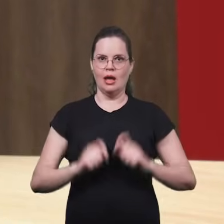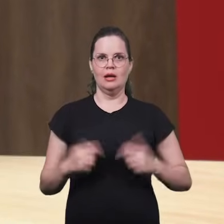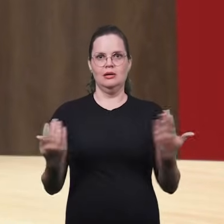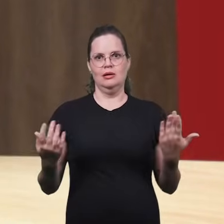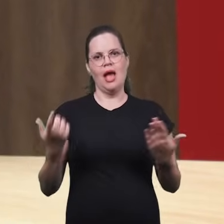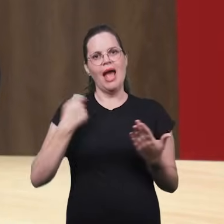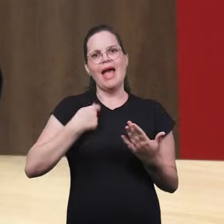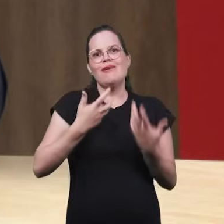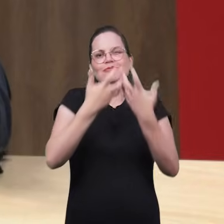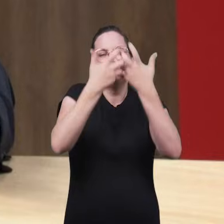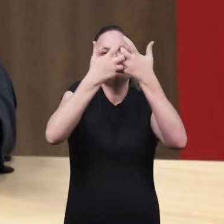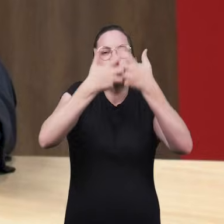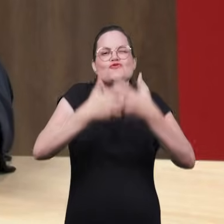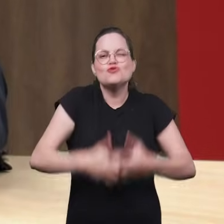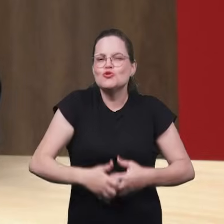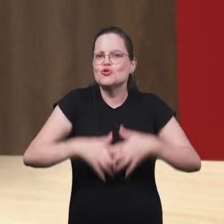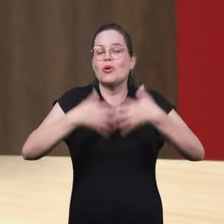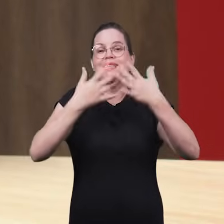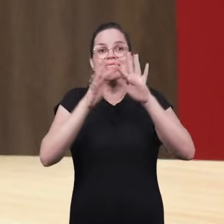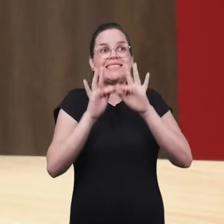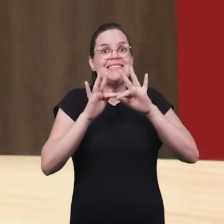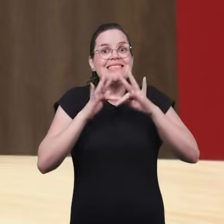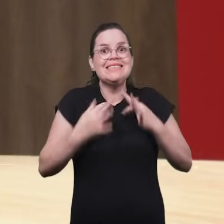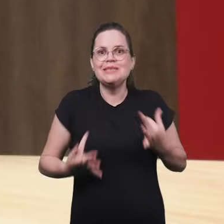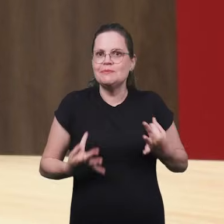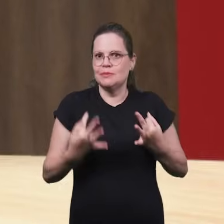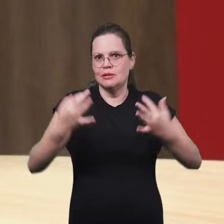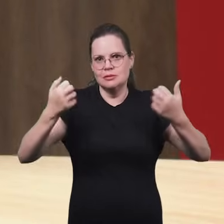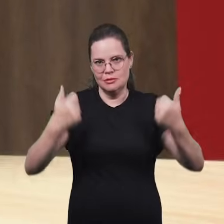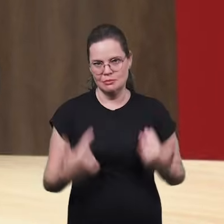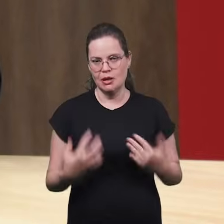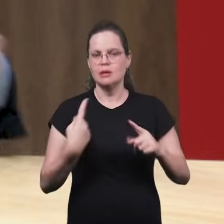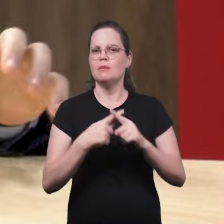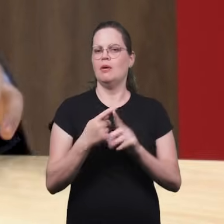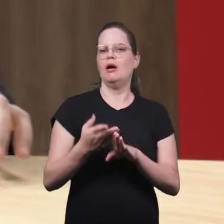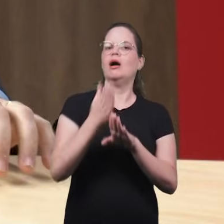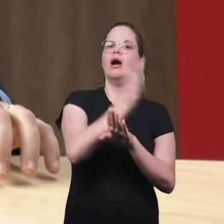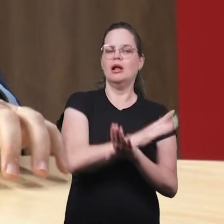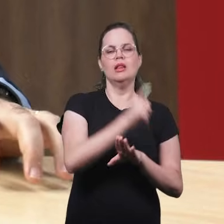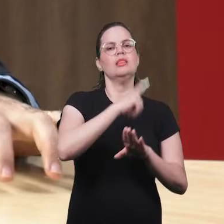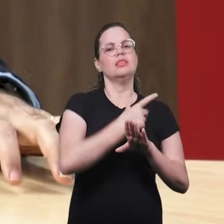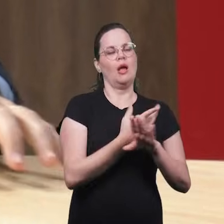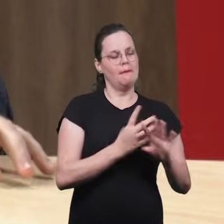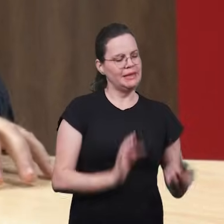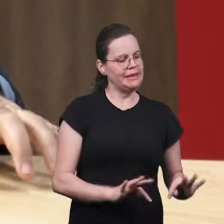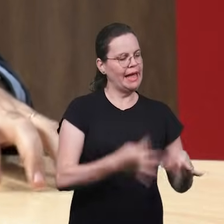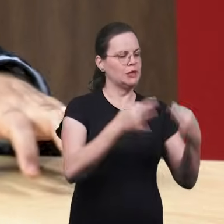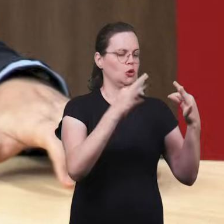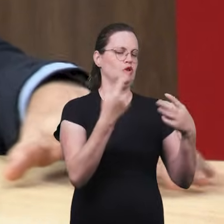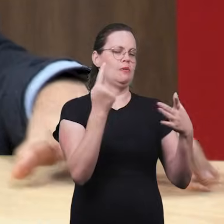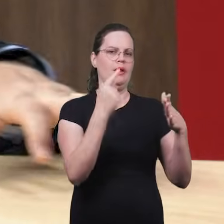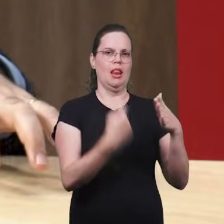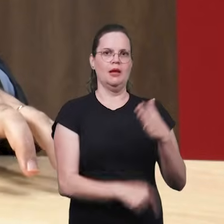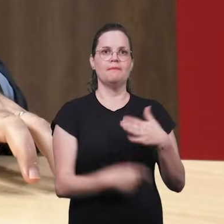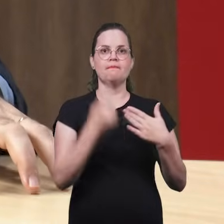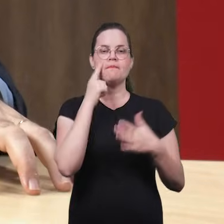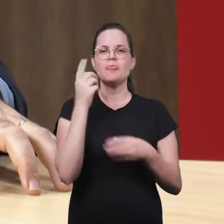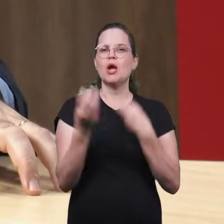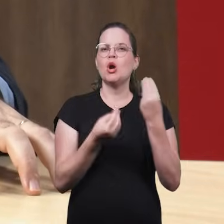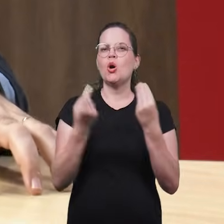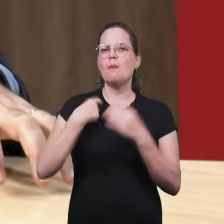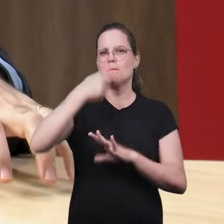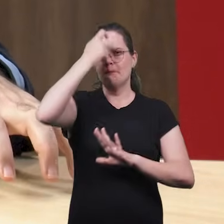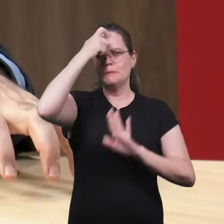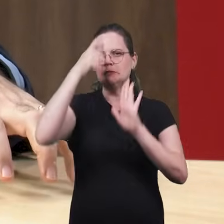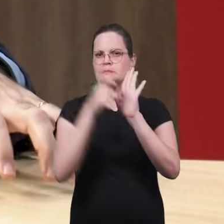obviamente, muita tecnologia envolvida. Por exemplo, como que você utiliza uma inteligência